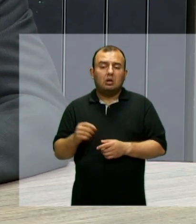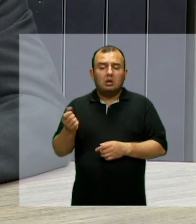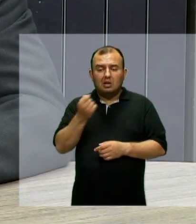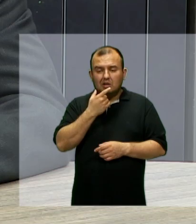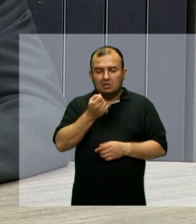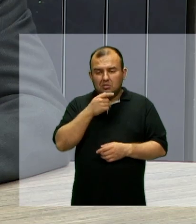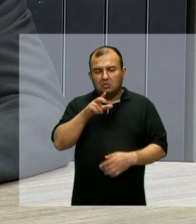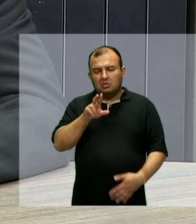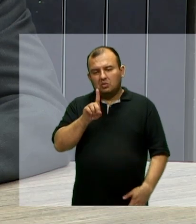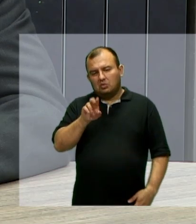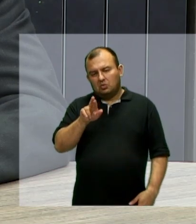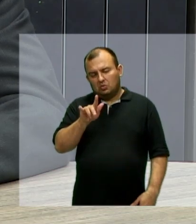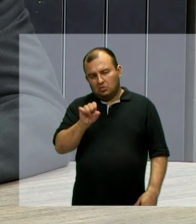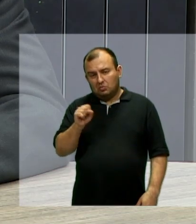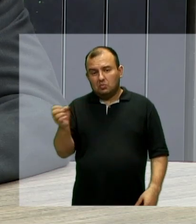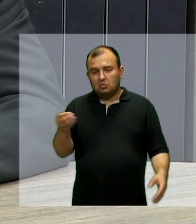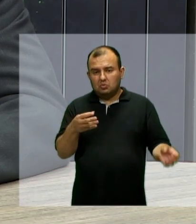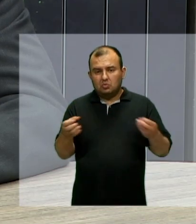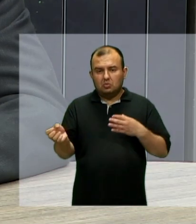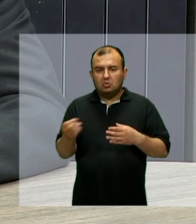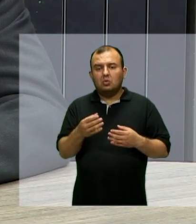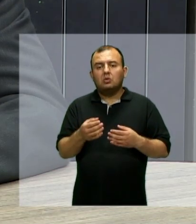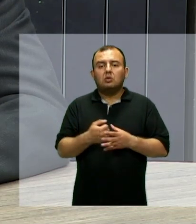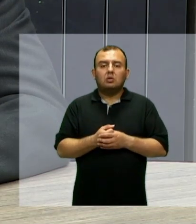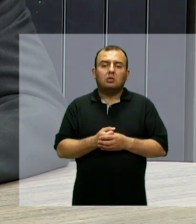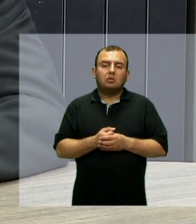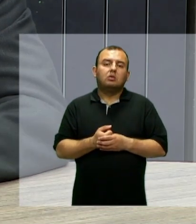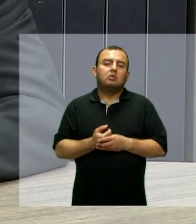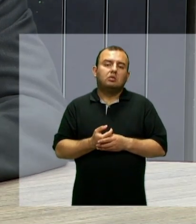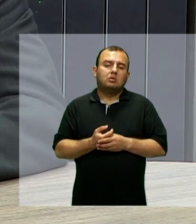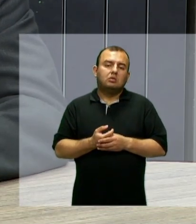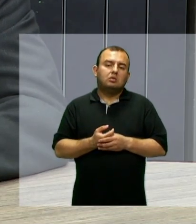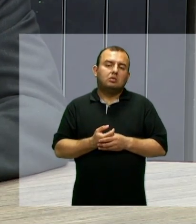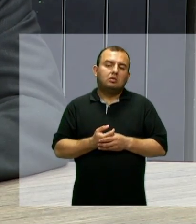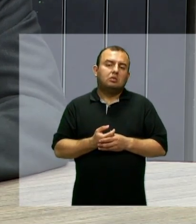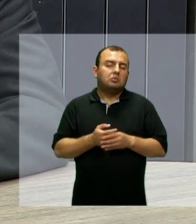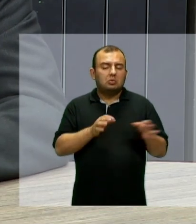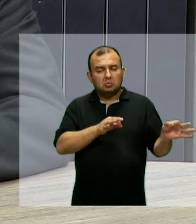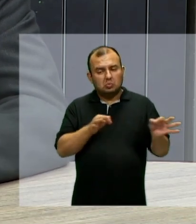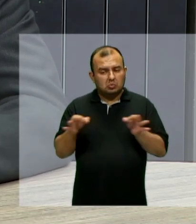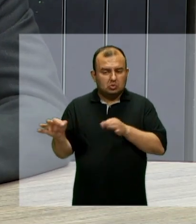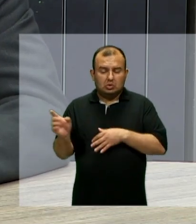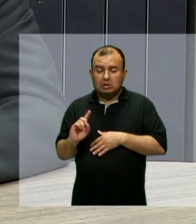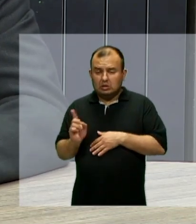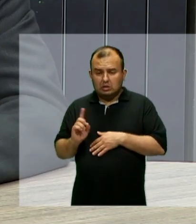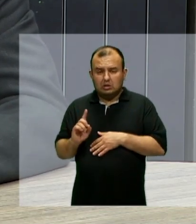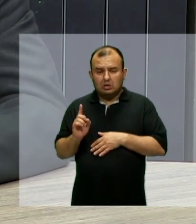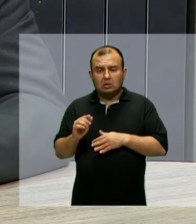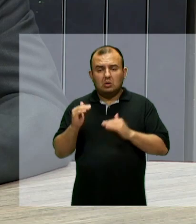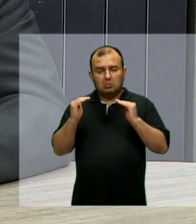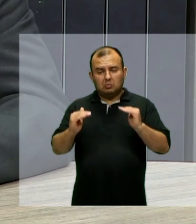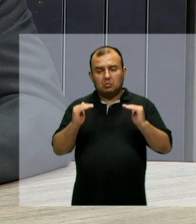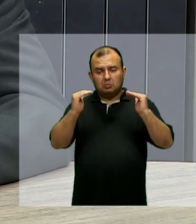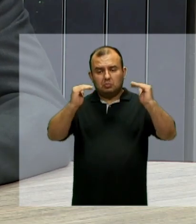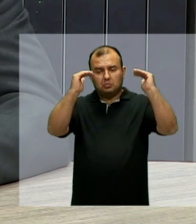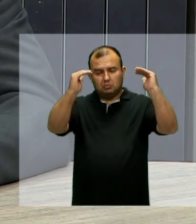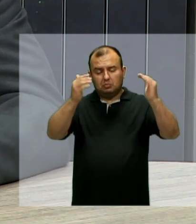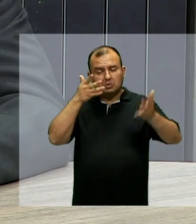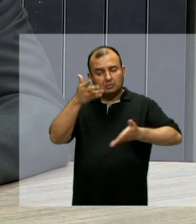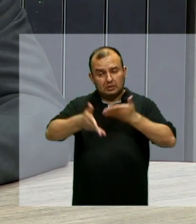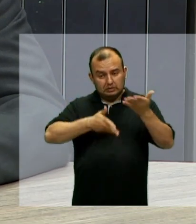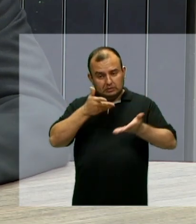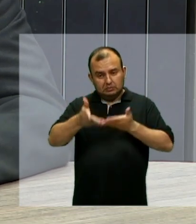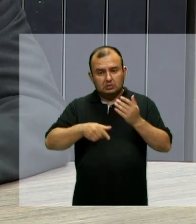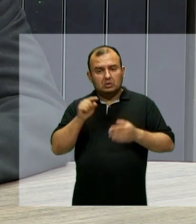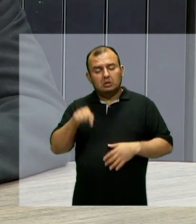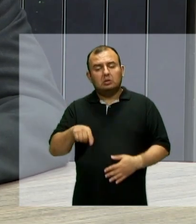mais modernas, essas mais recentes, que a gente usa não de rotina, mas, né, em linhas superiores de tratamento,